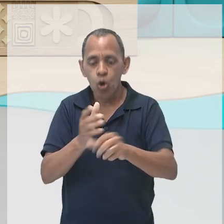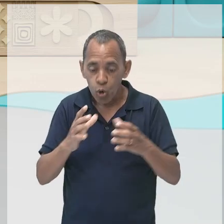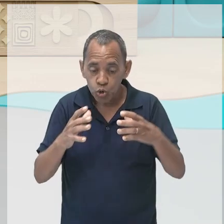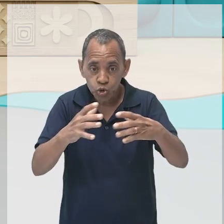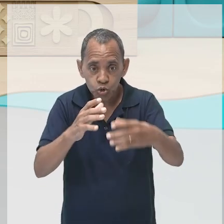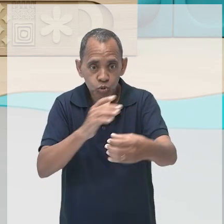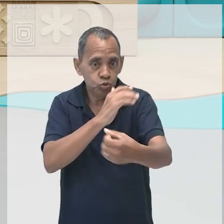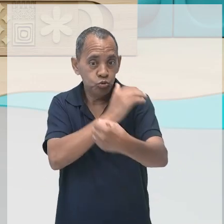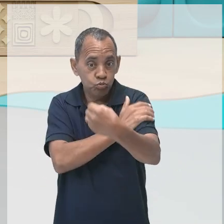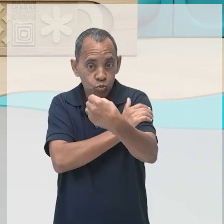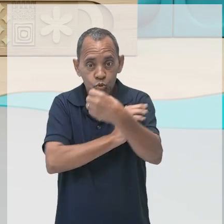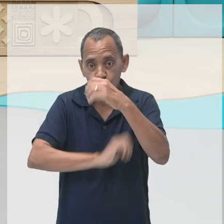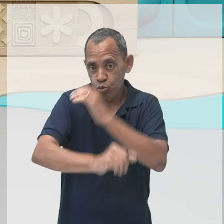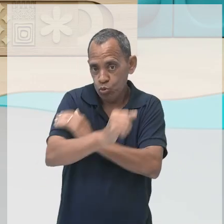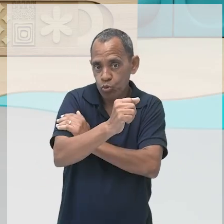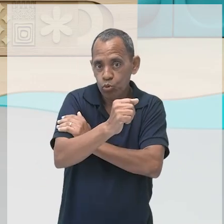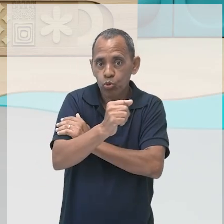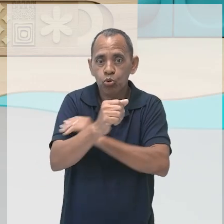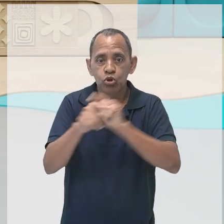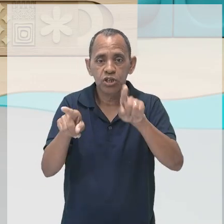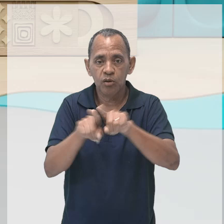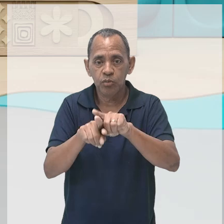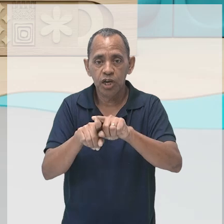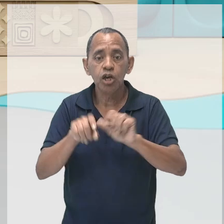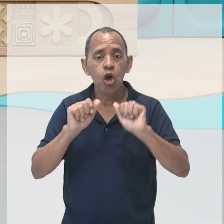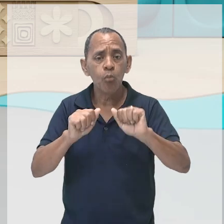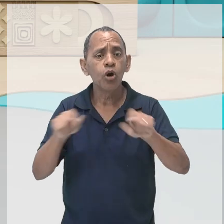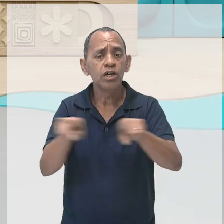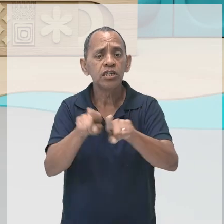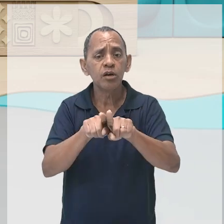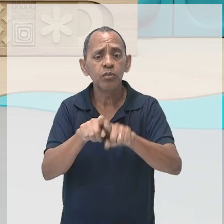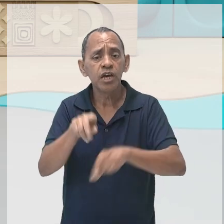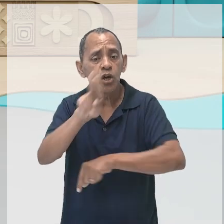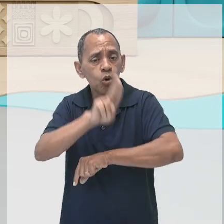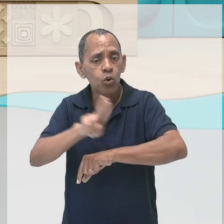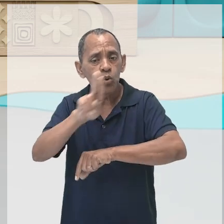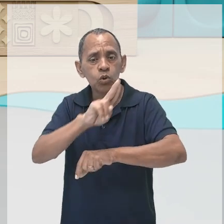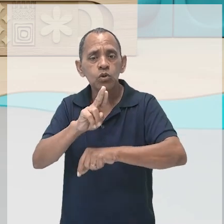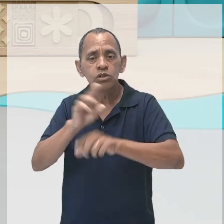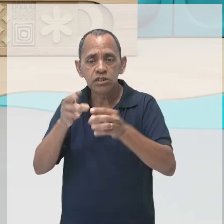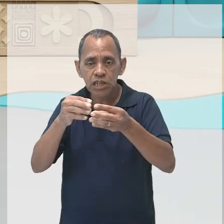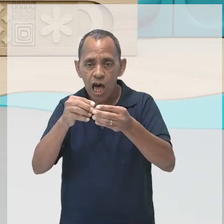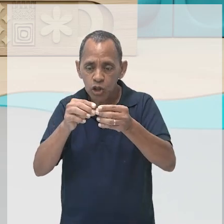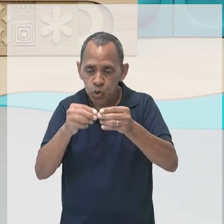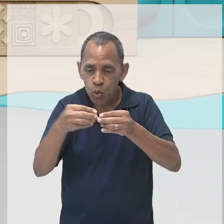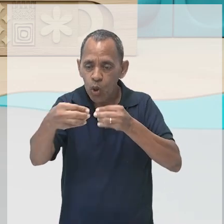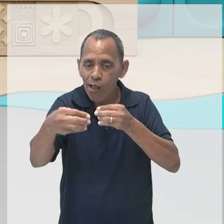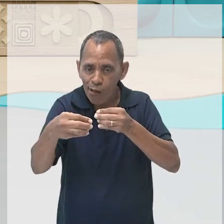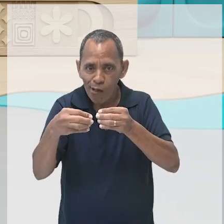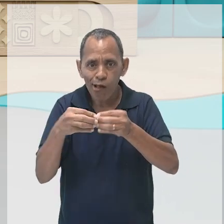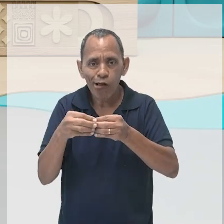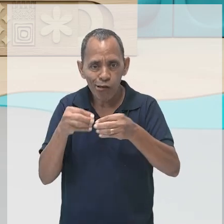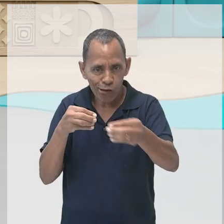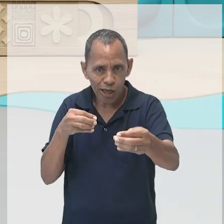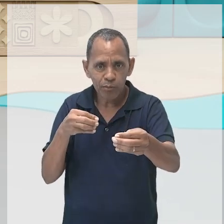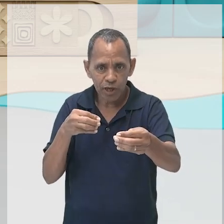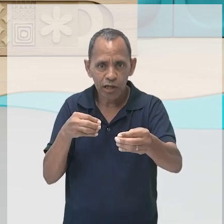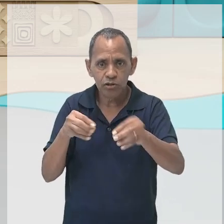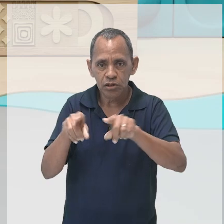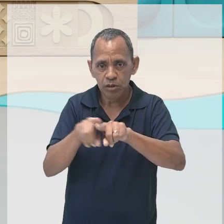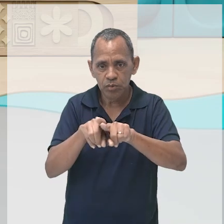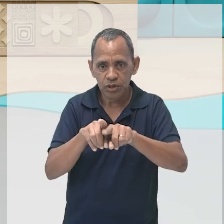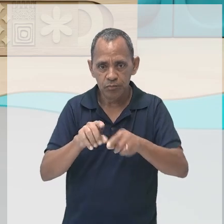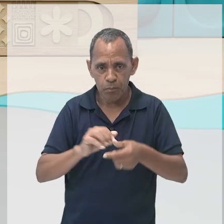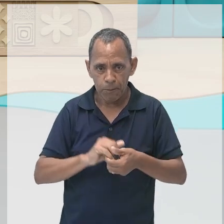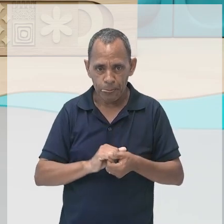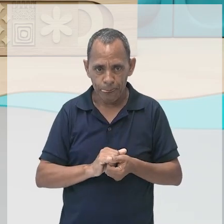eles podem ser usados para auxiliar no alongamento, né? Na questão da flexibilidade, ok?